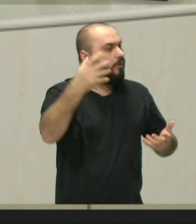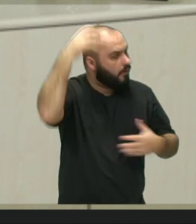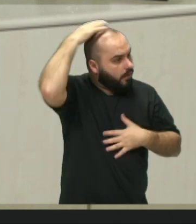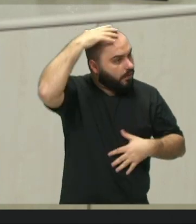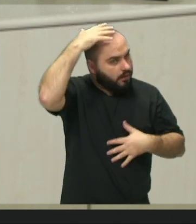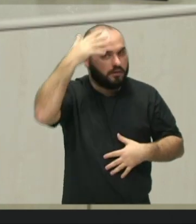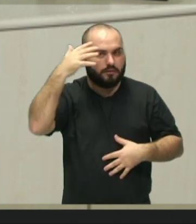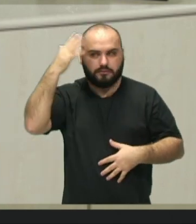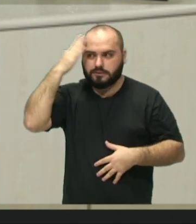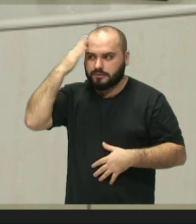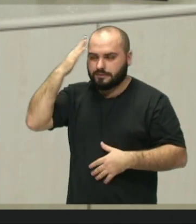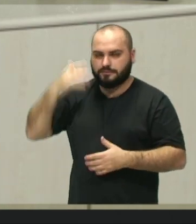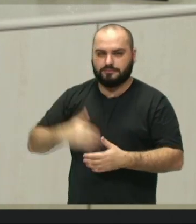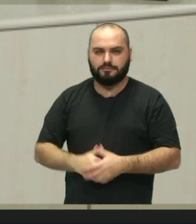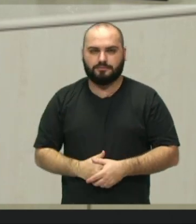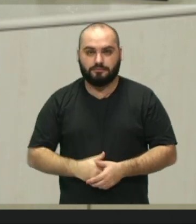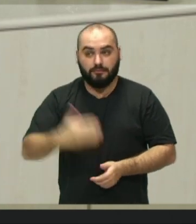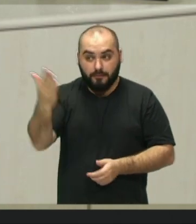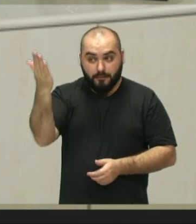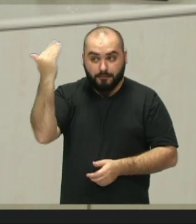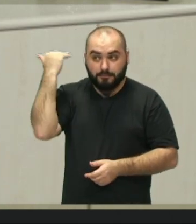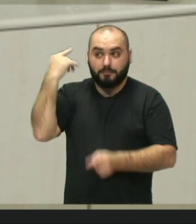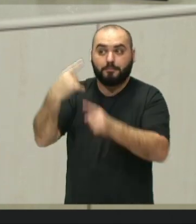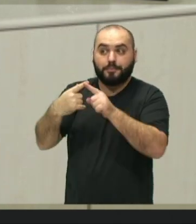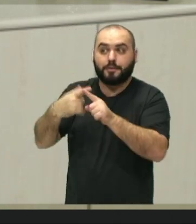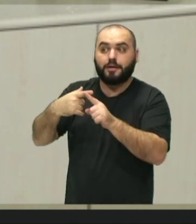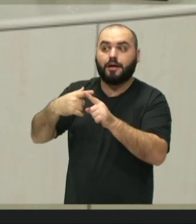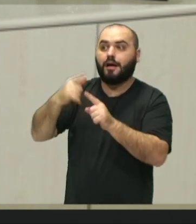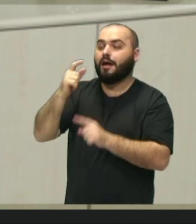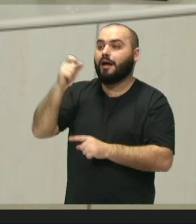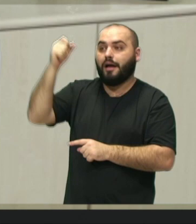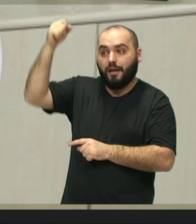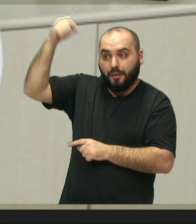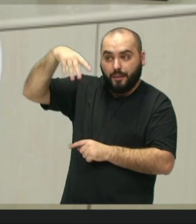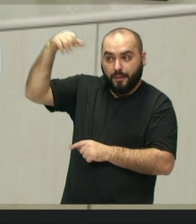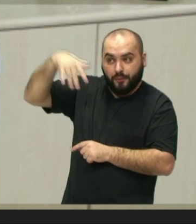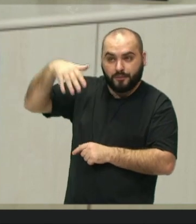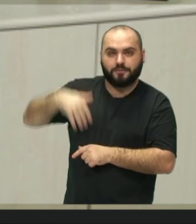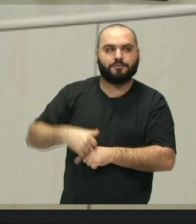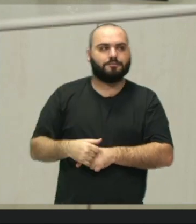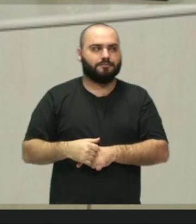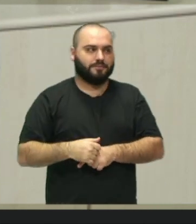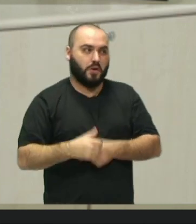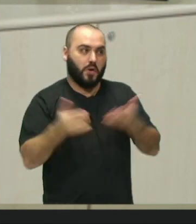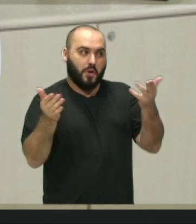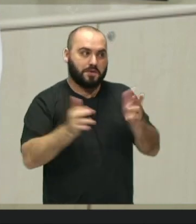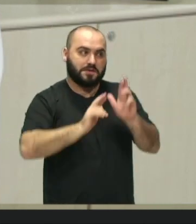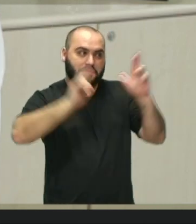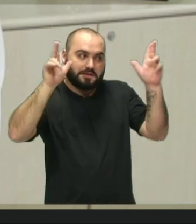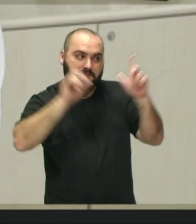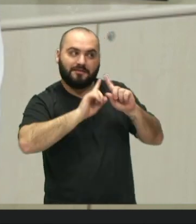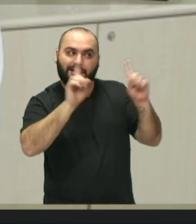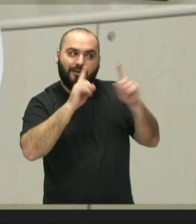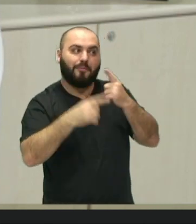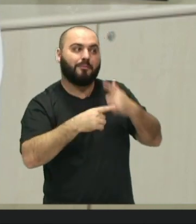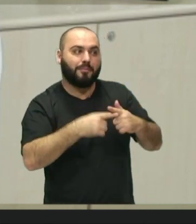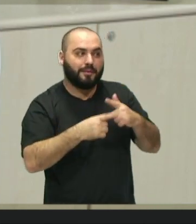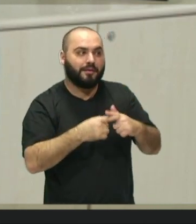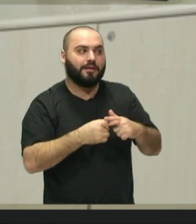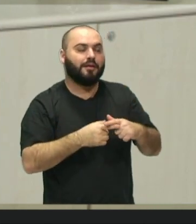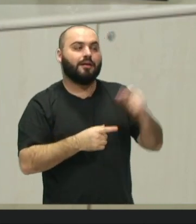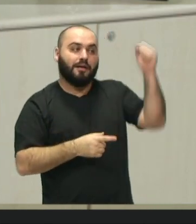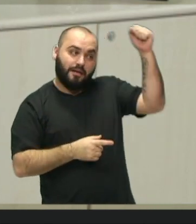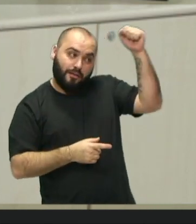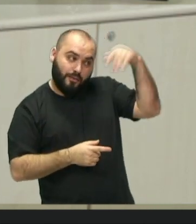hoje, curiosamente, naquela época, pela conta de luz, hoje não muito diferente, mas, curiosamente, hoje eu faço parte dos